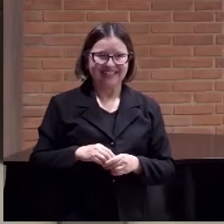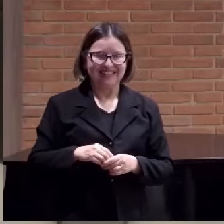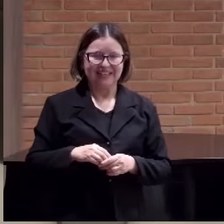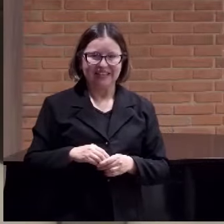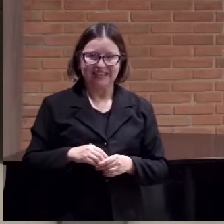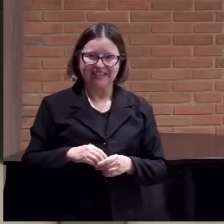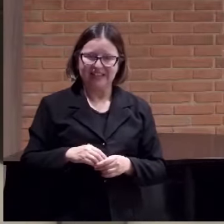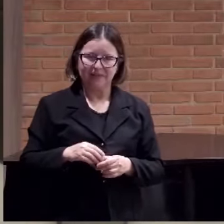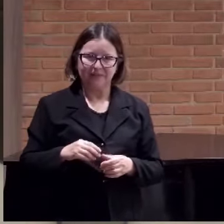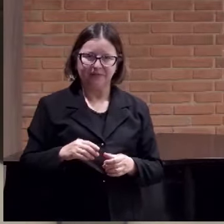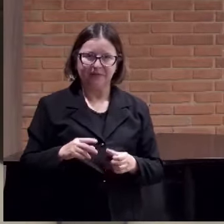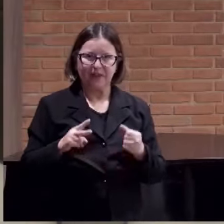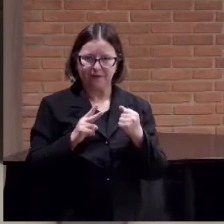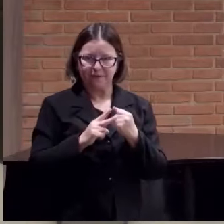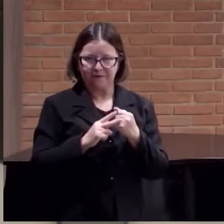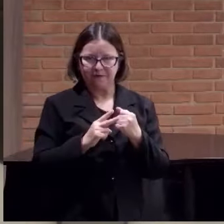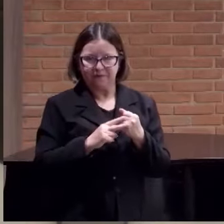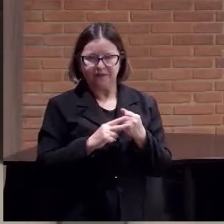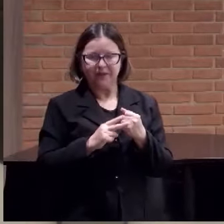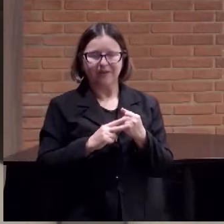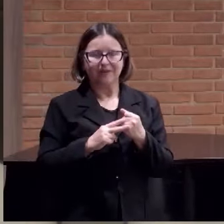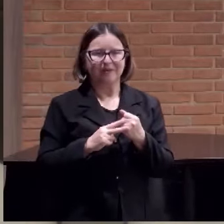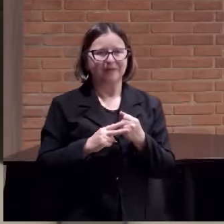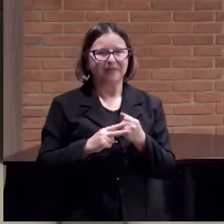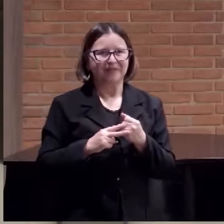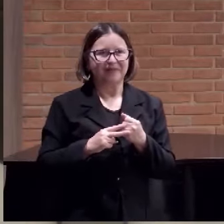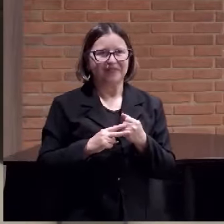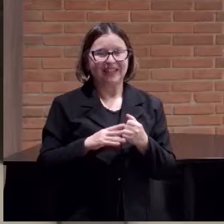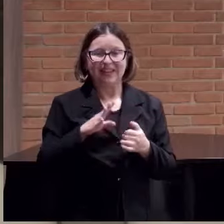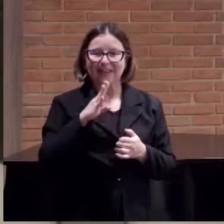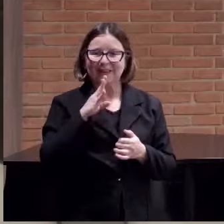aqui é o mesmo, gnosco.